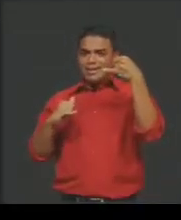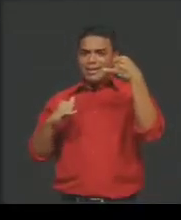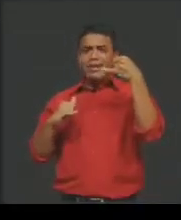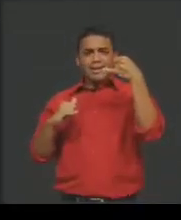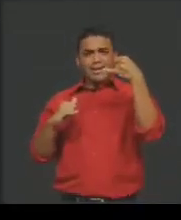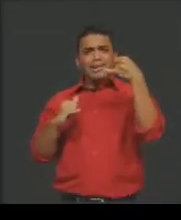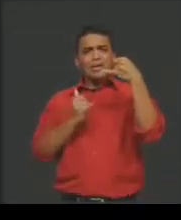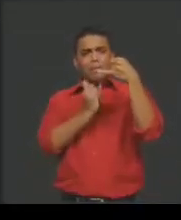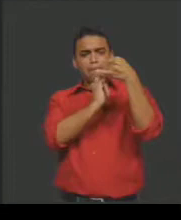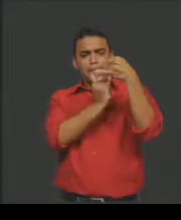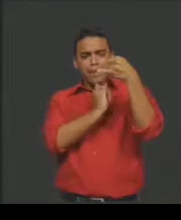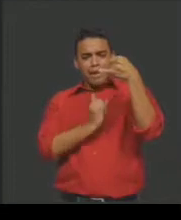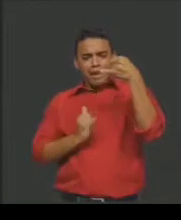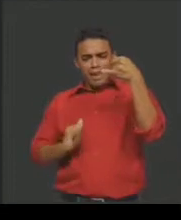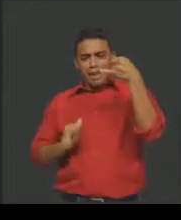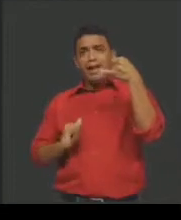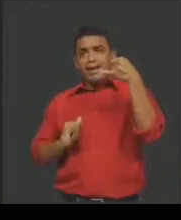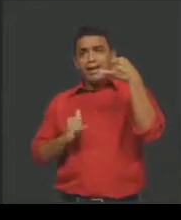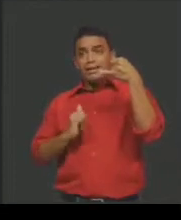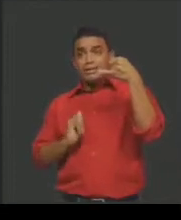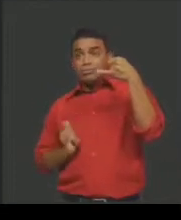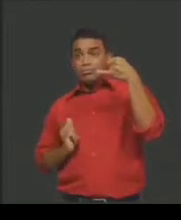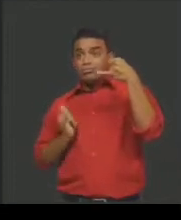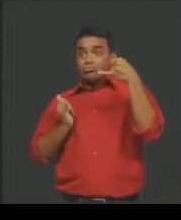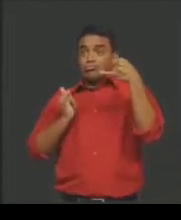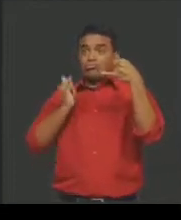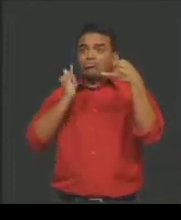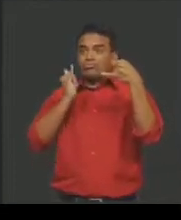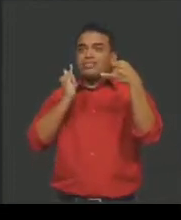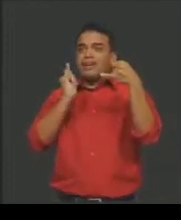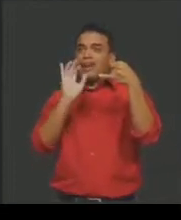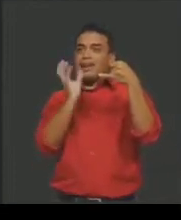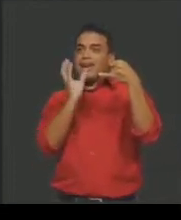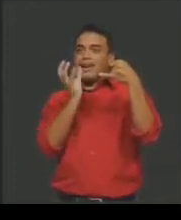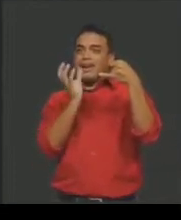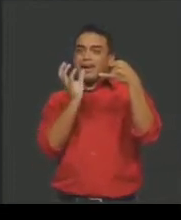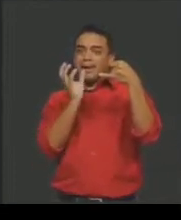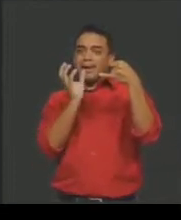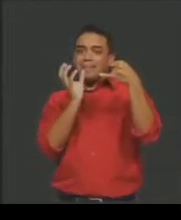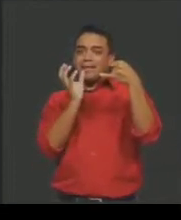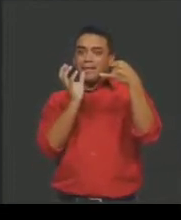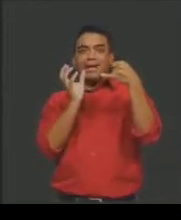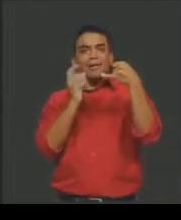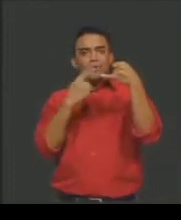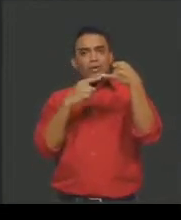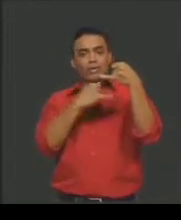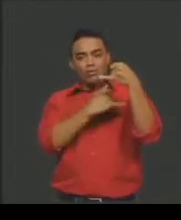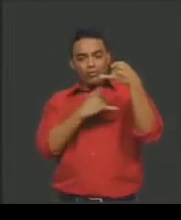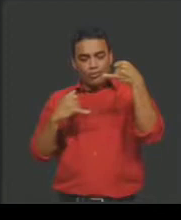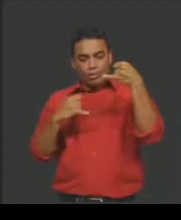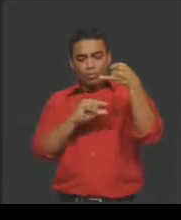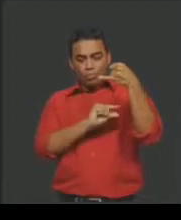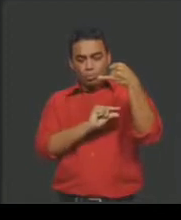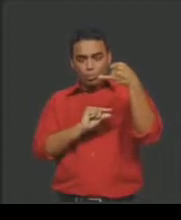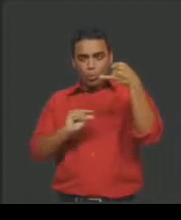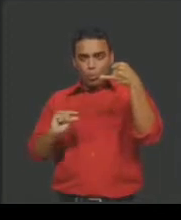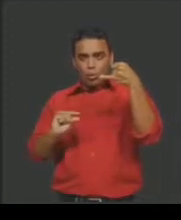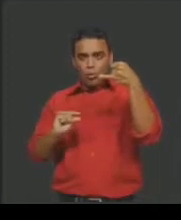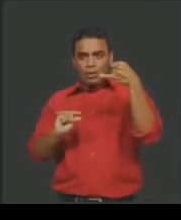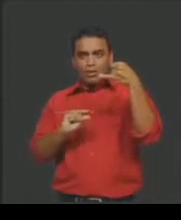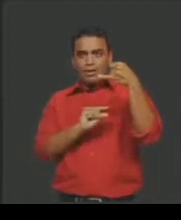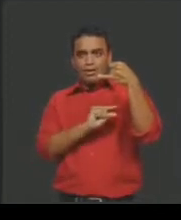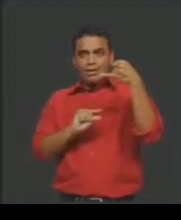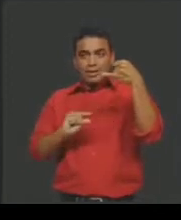Uma parte desses elétrons vai vir para cá. Por quê? Porque tem um fio condutor ali, ele